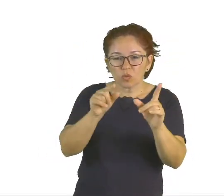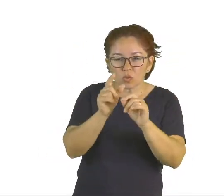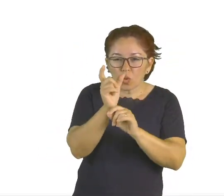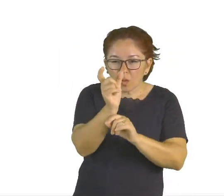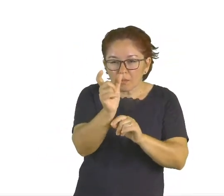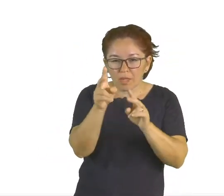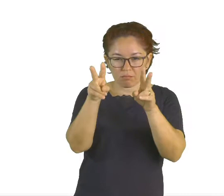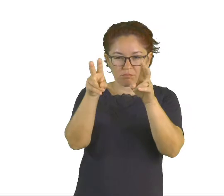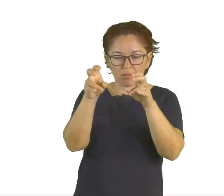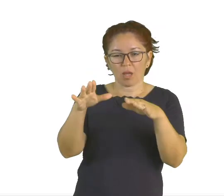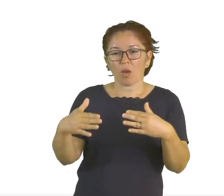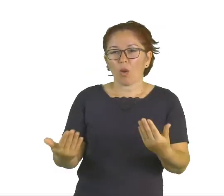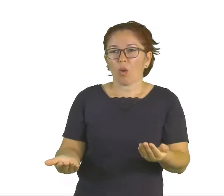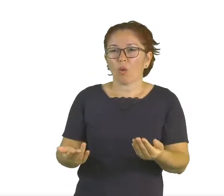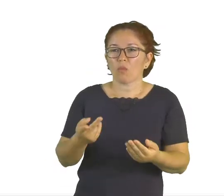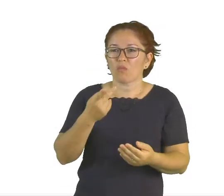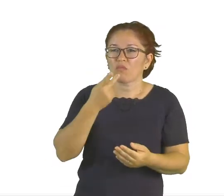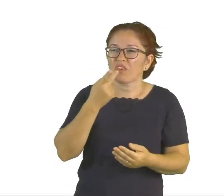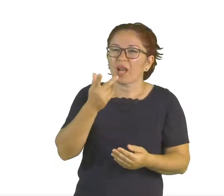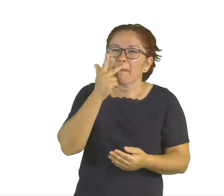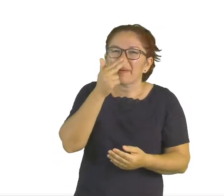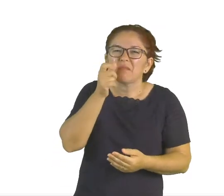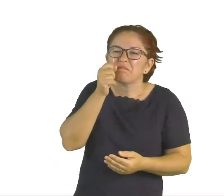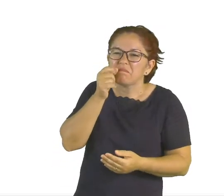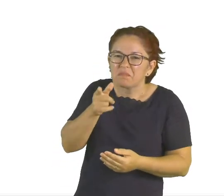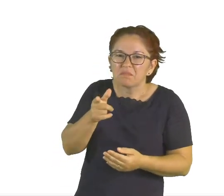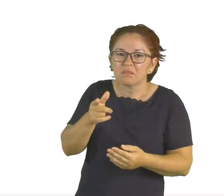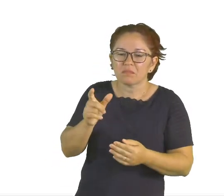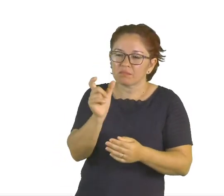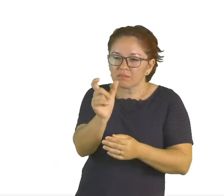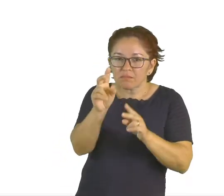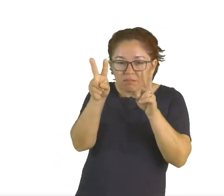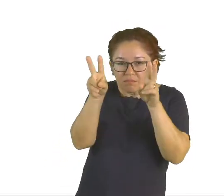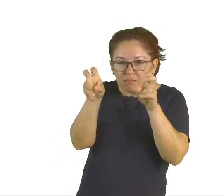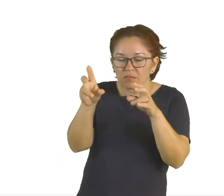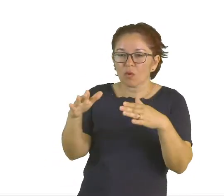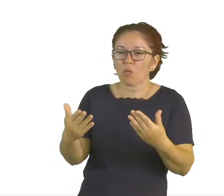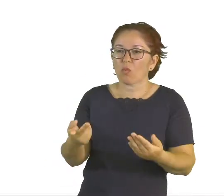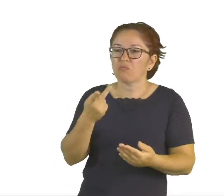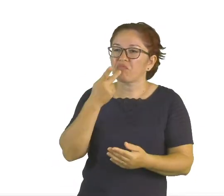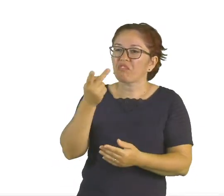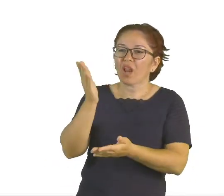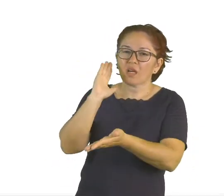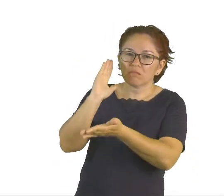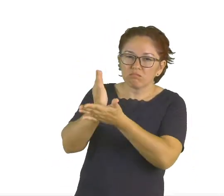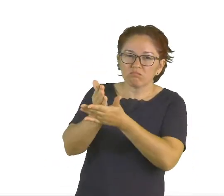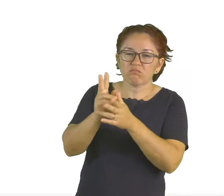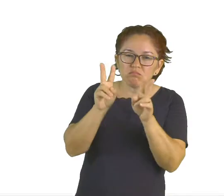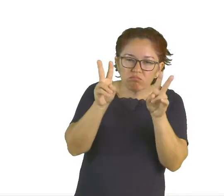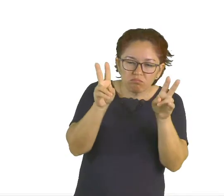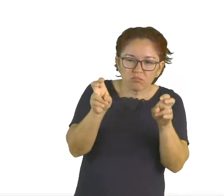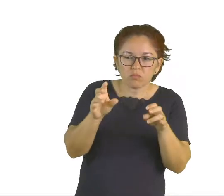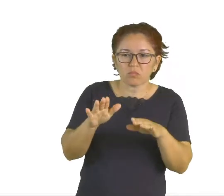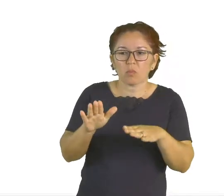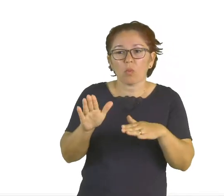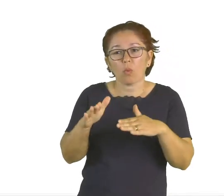algo, para apresentar citações diretas e também para